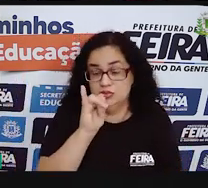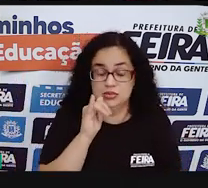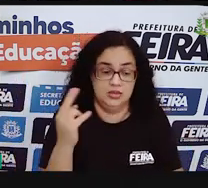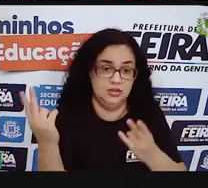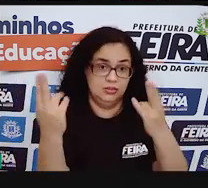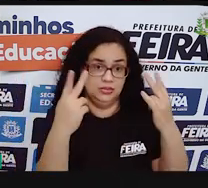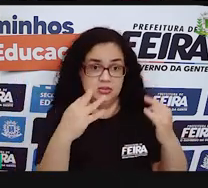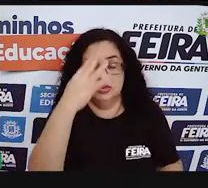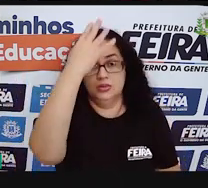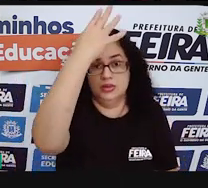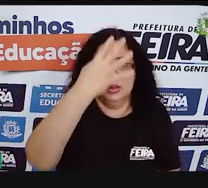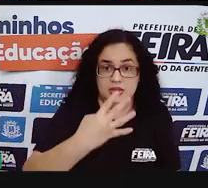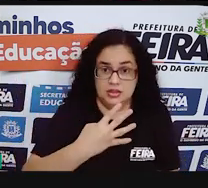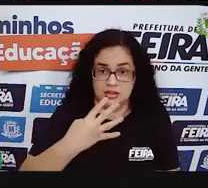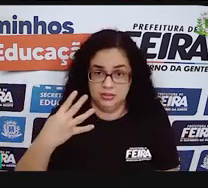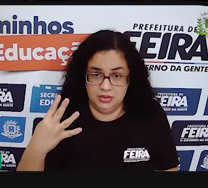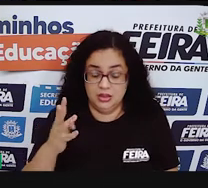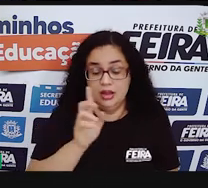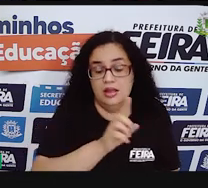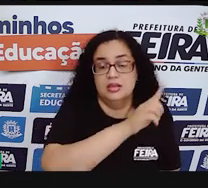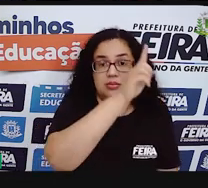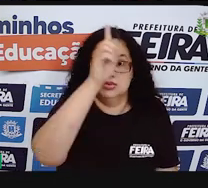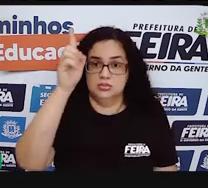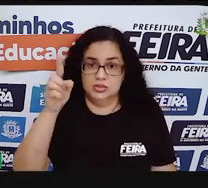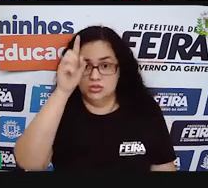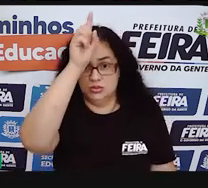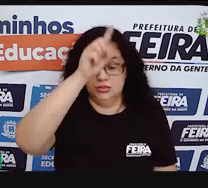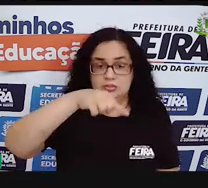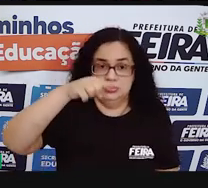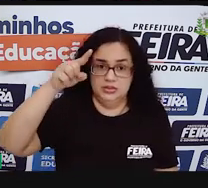uma tabela passadas aí num gráfico.